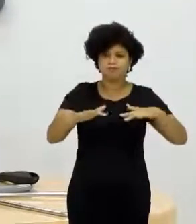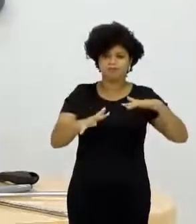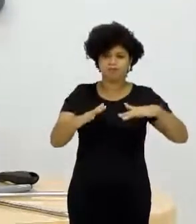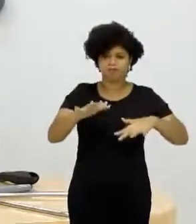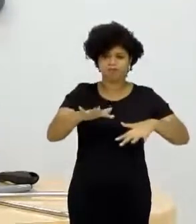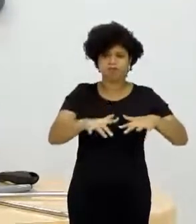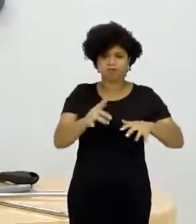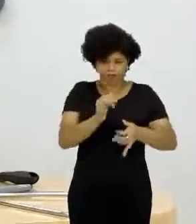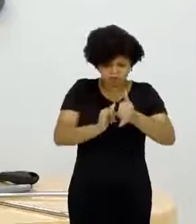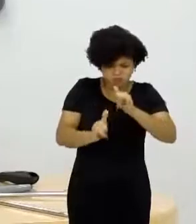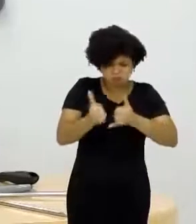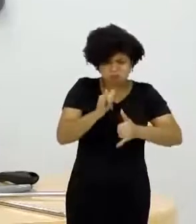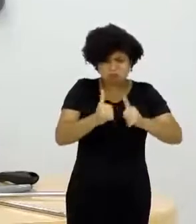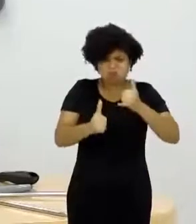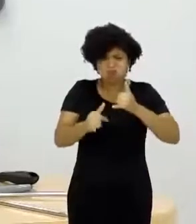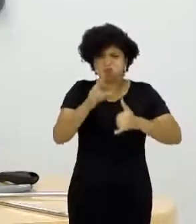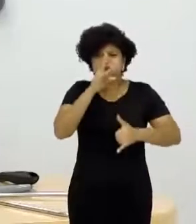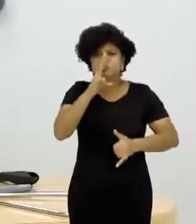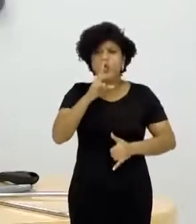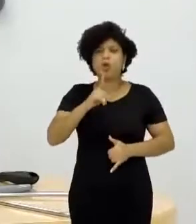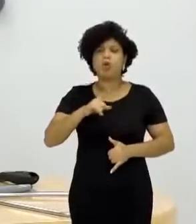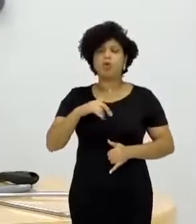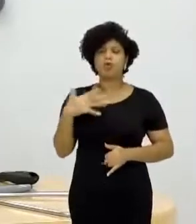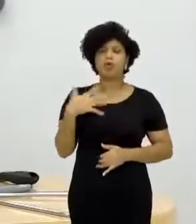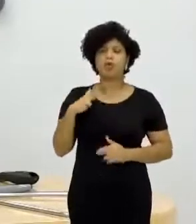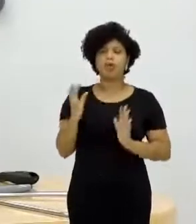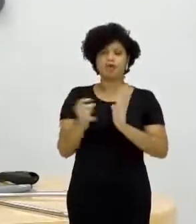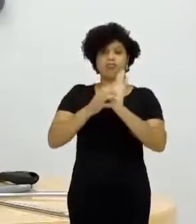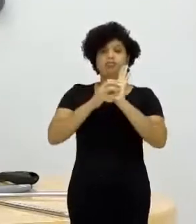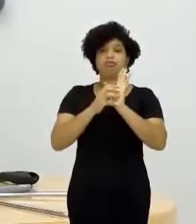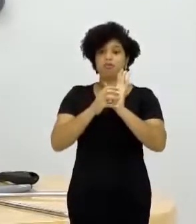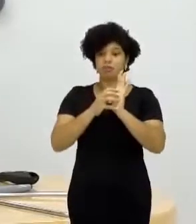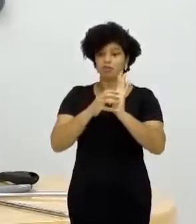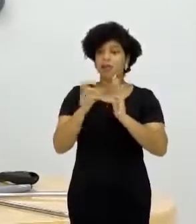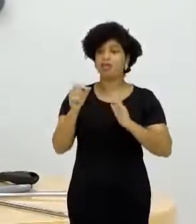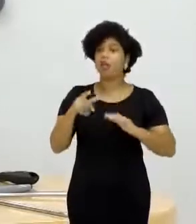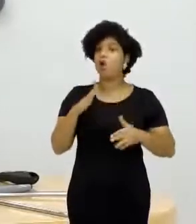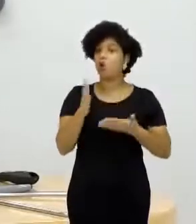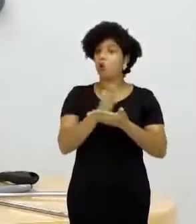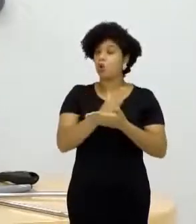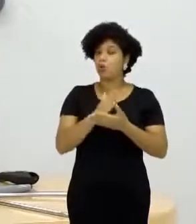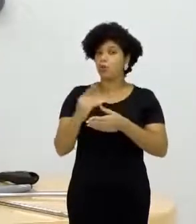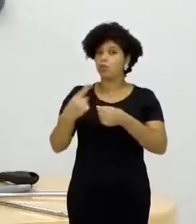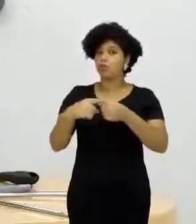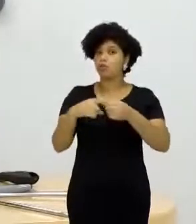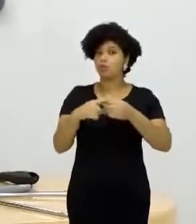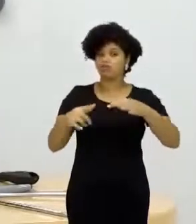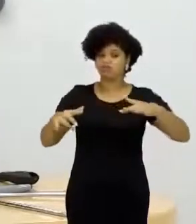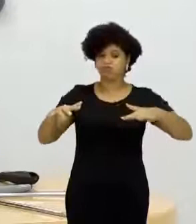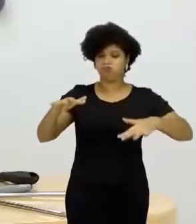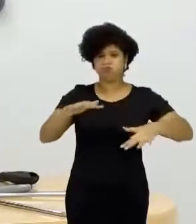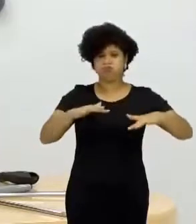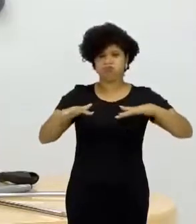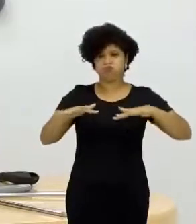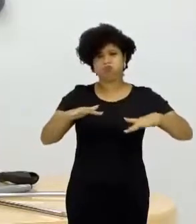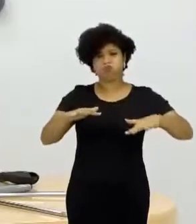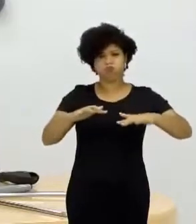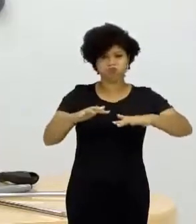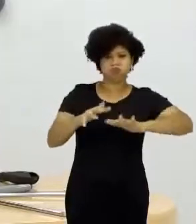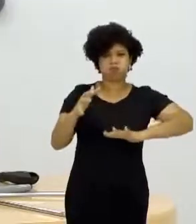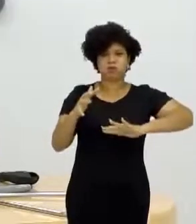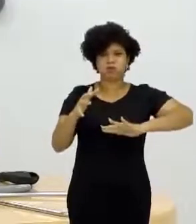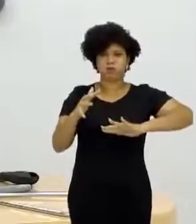alta energia, né? Que fazem impacto totalmente aí, pode acabar com cidades aí inteiras, né? Um terremoto. Certinho,